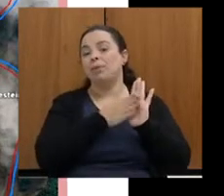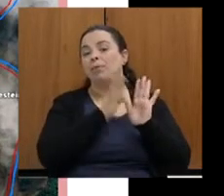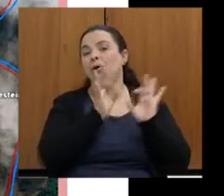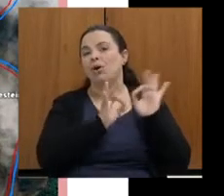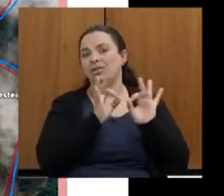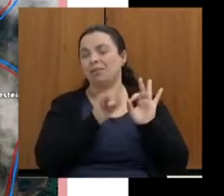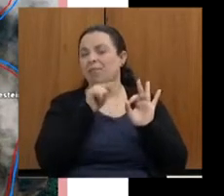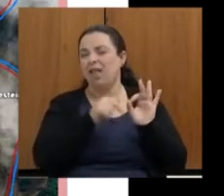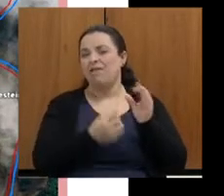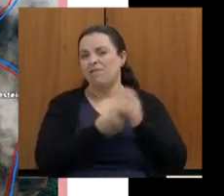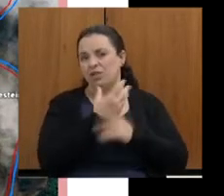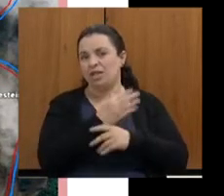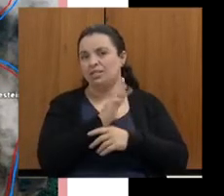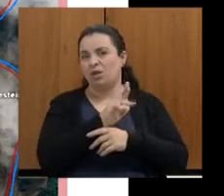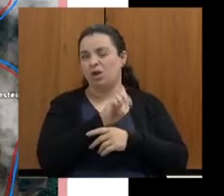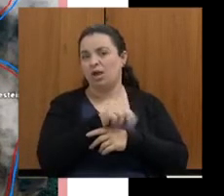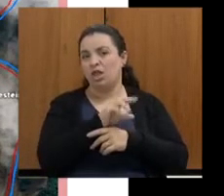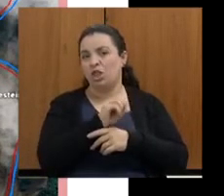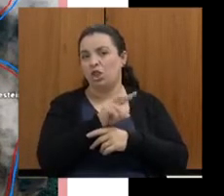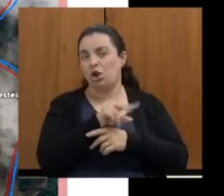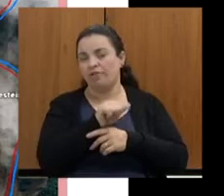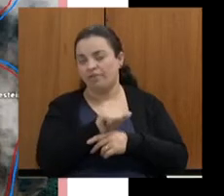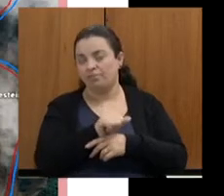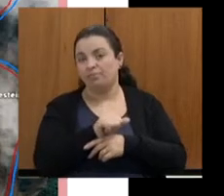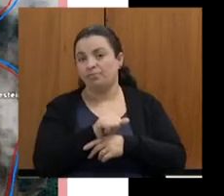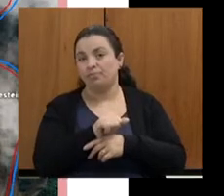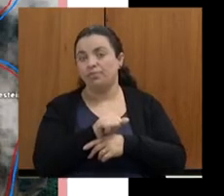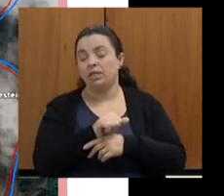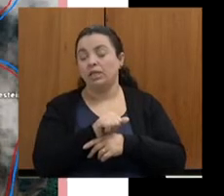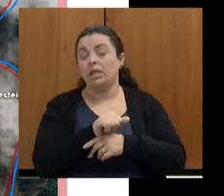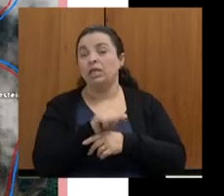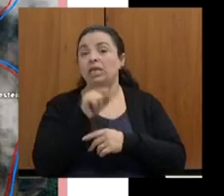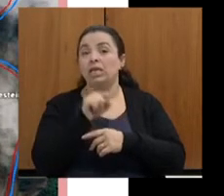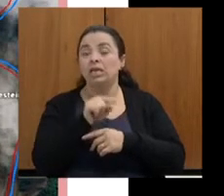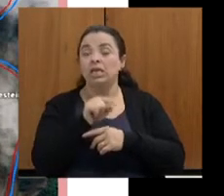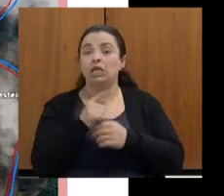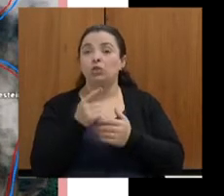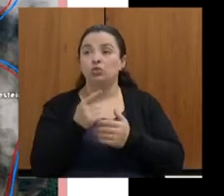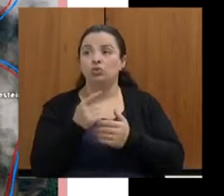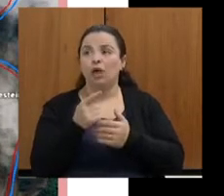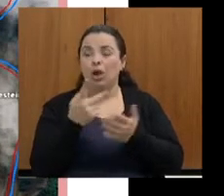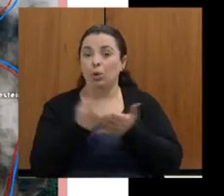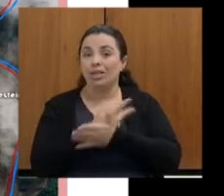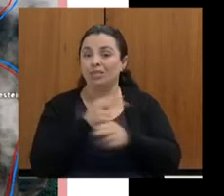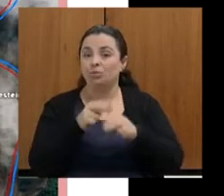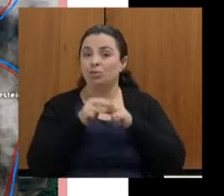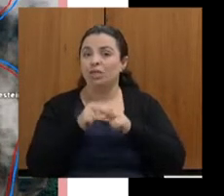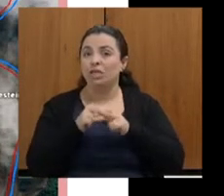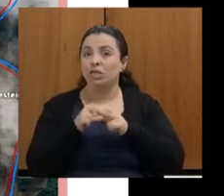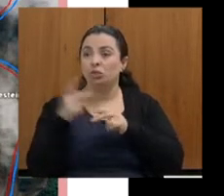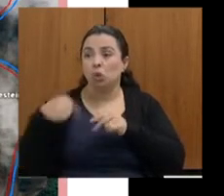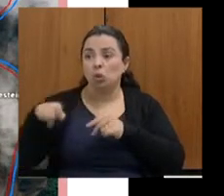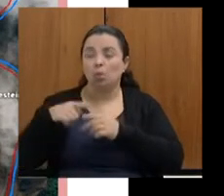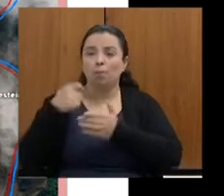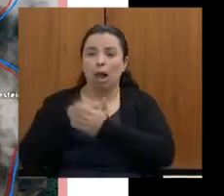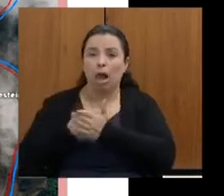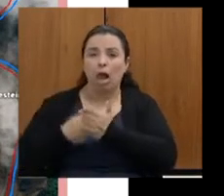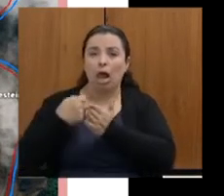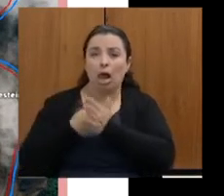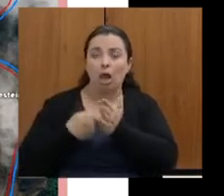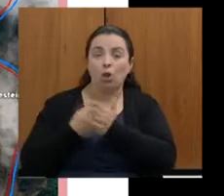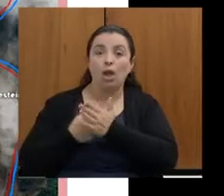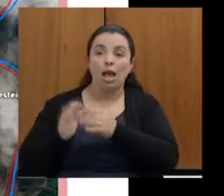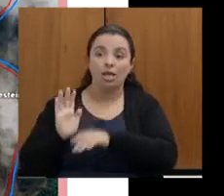fundação renova né nesse momento já a fundação renova isso por muita luta isso por muito empenho da